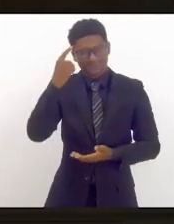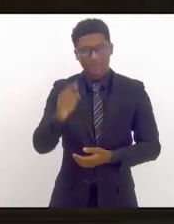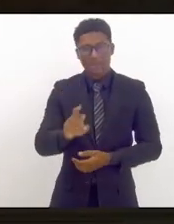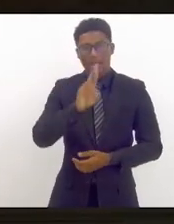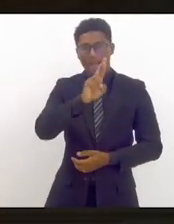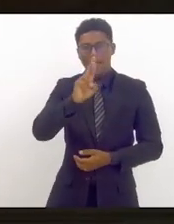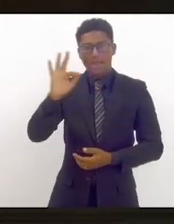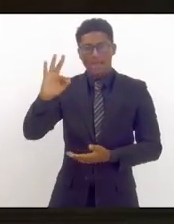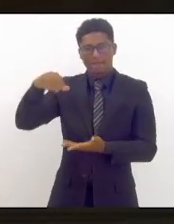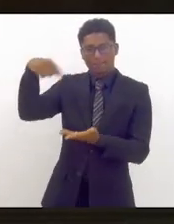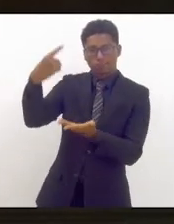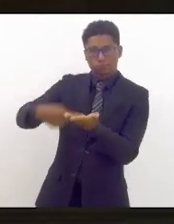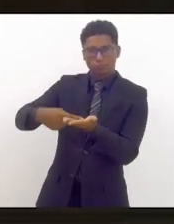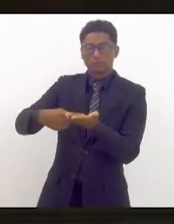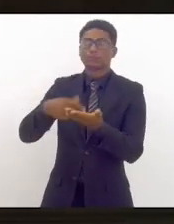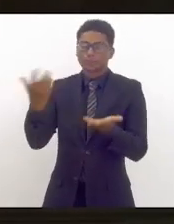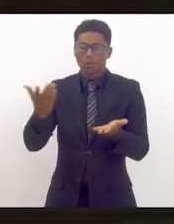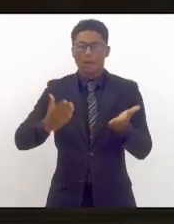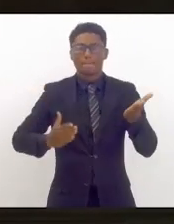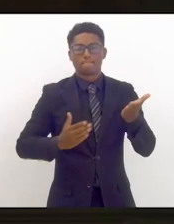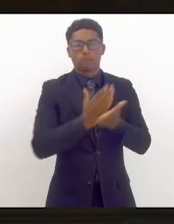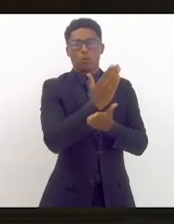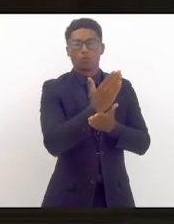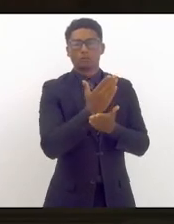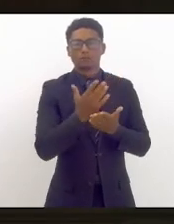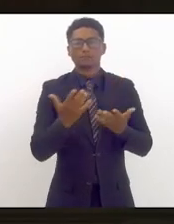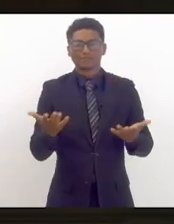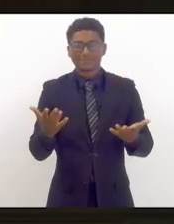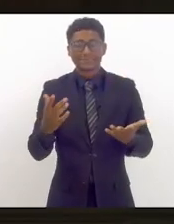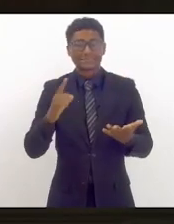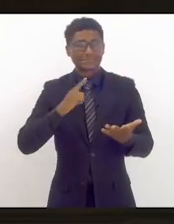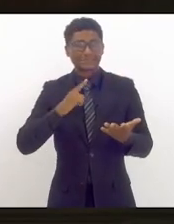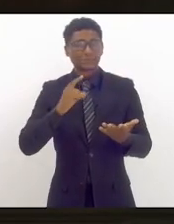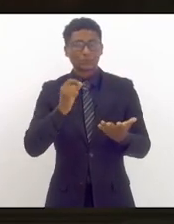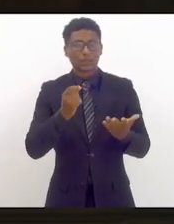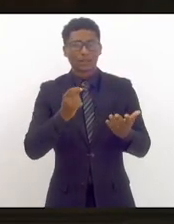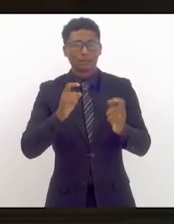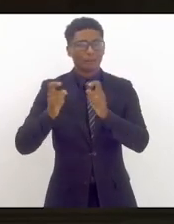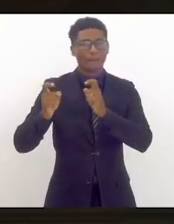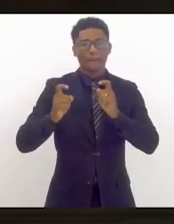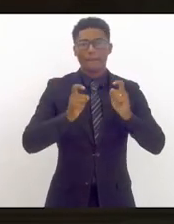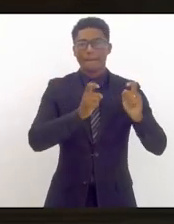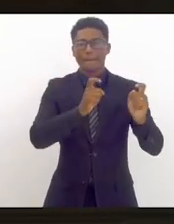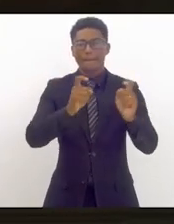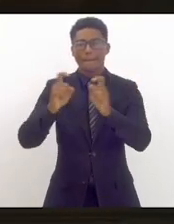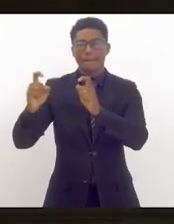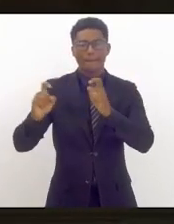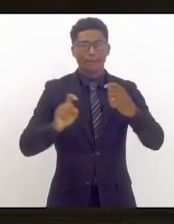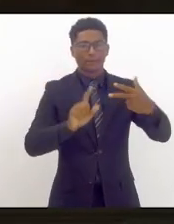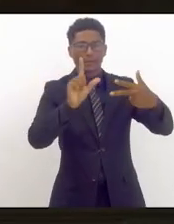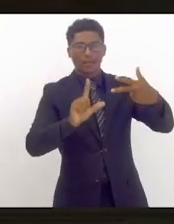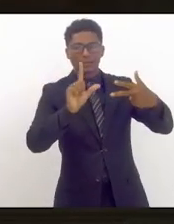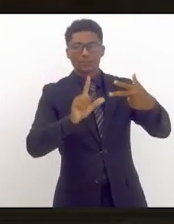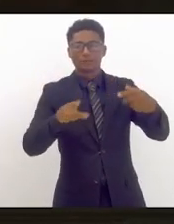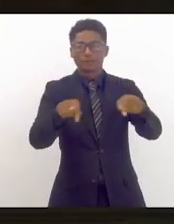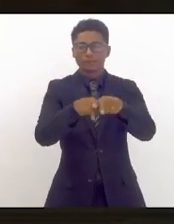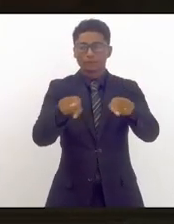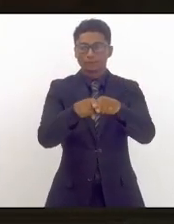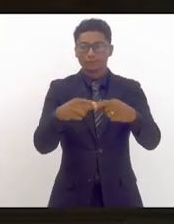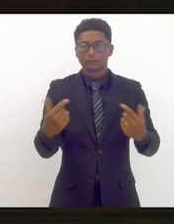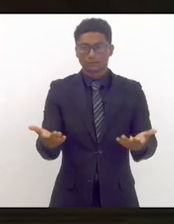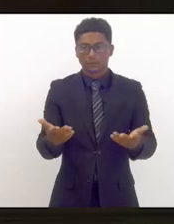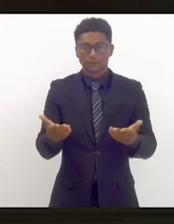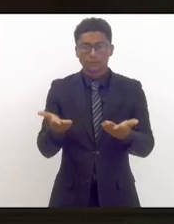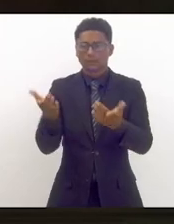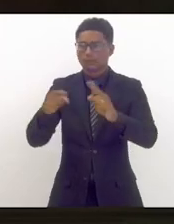aprovados, o que ocorreu por meio de um intenso diálogo com o Legislativo e com as diversas categorias do